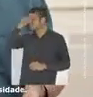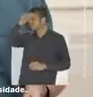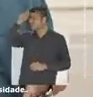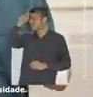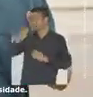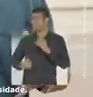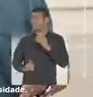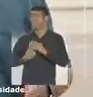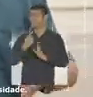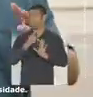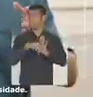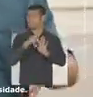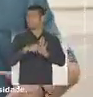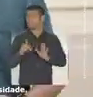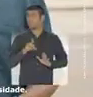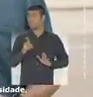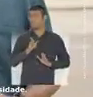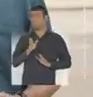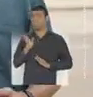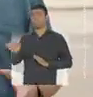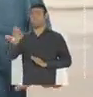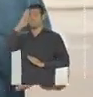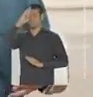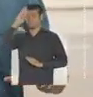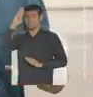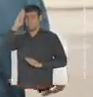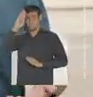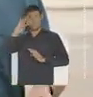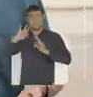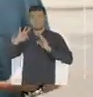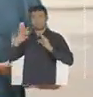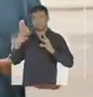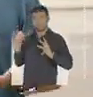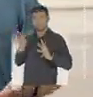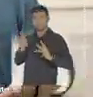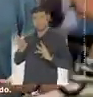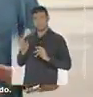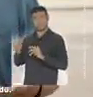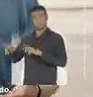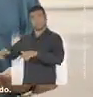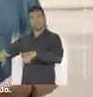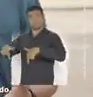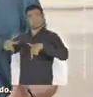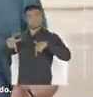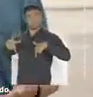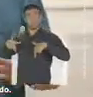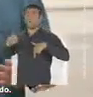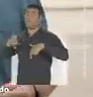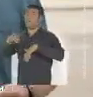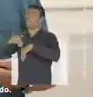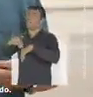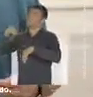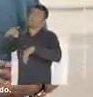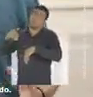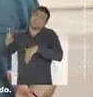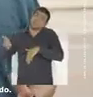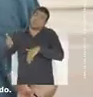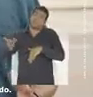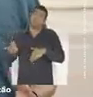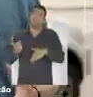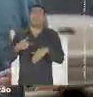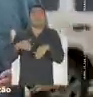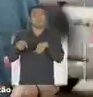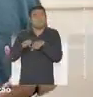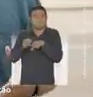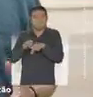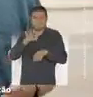criei o projeto Professor na Universidade, para que todos os professores tivessem acesso a um curso superior ou pudessem fazer um